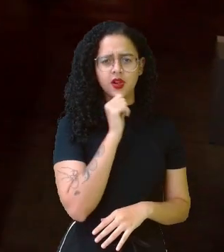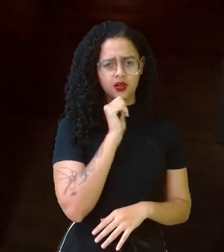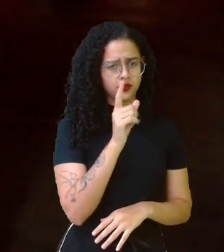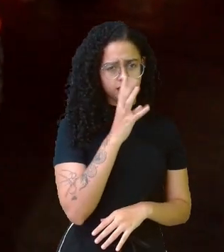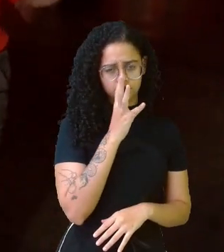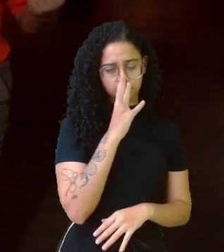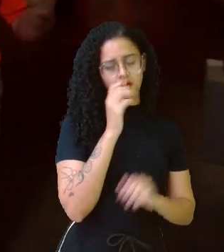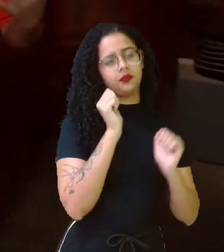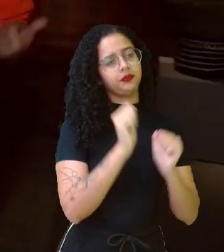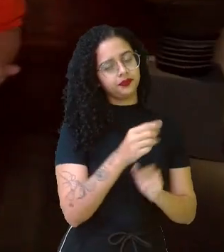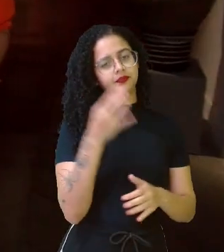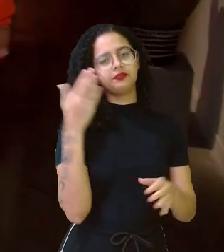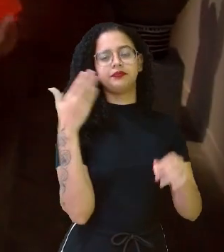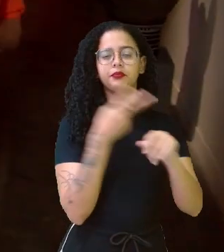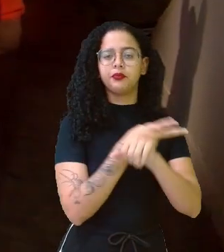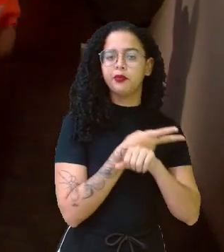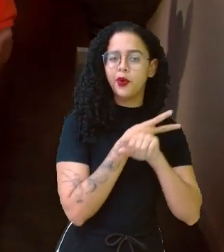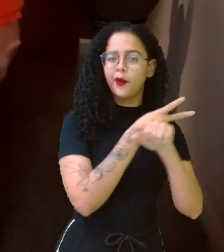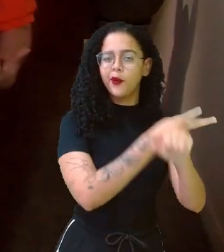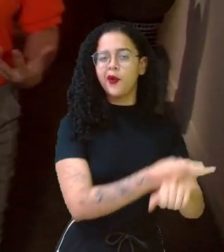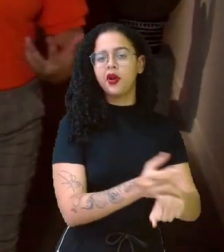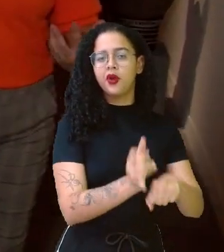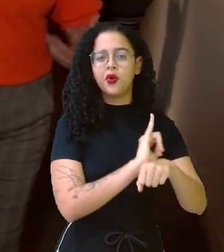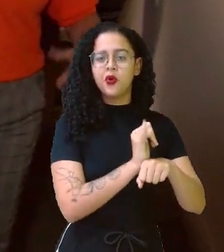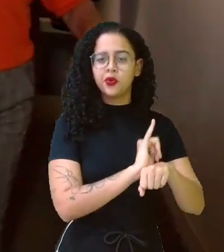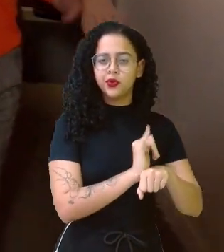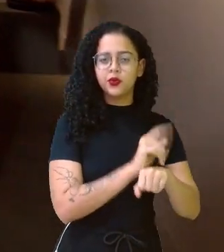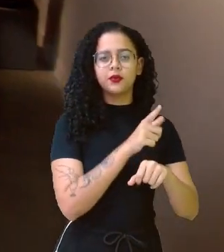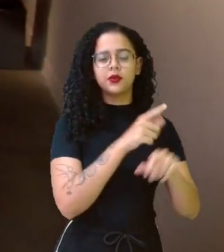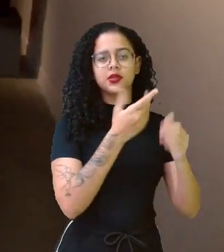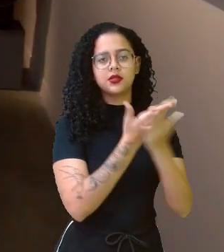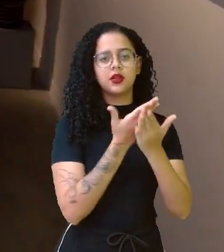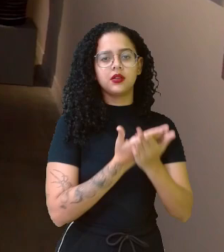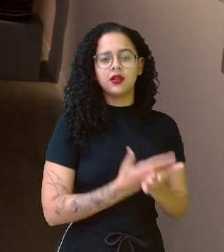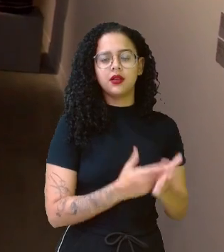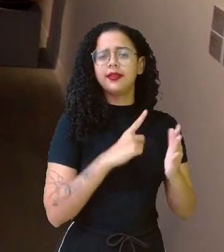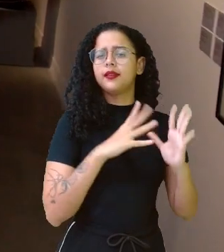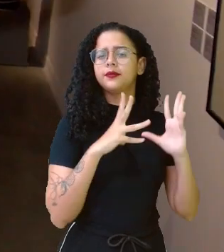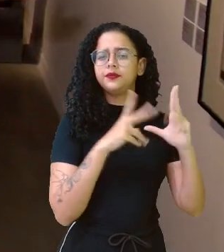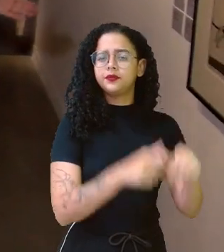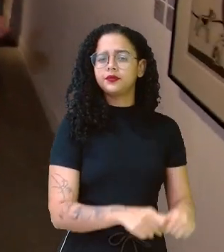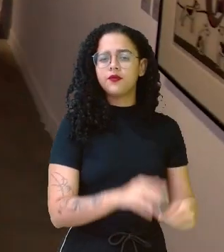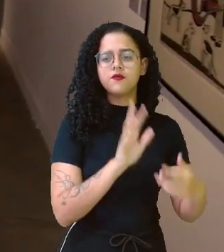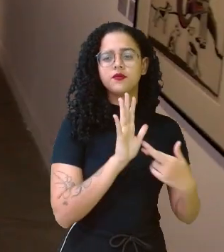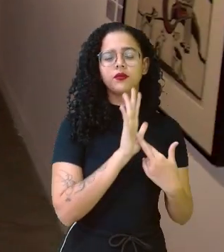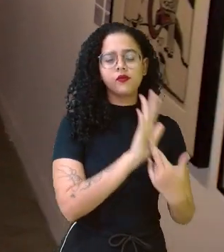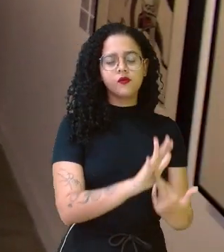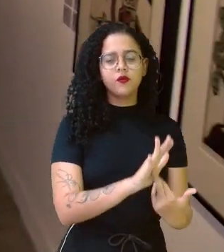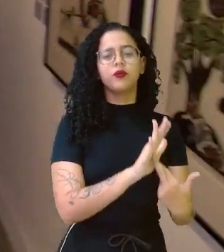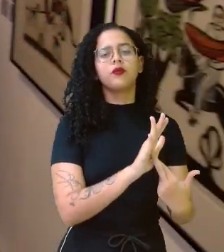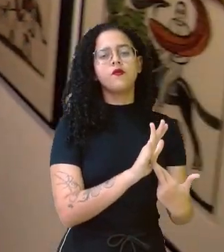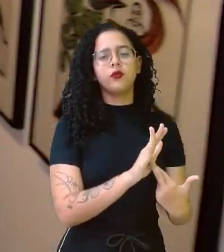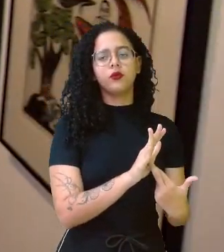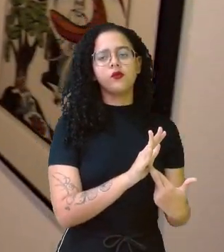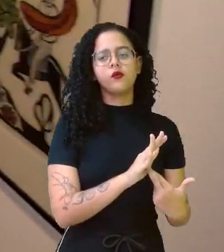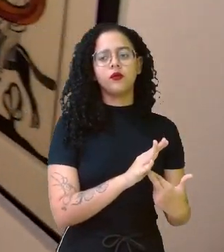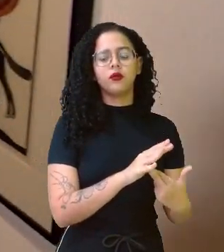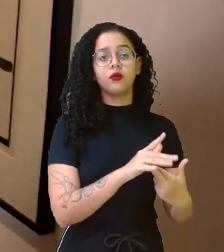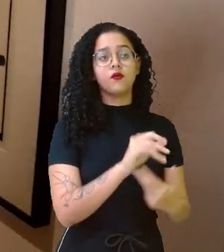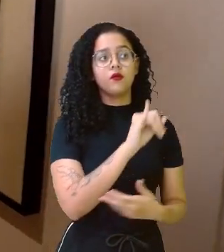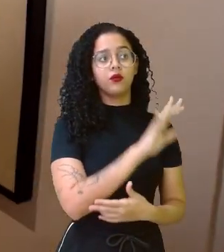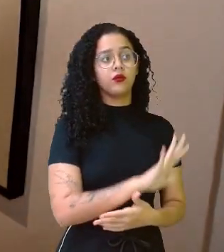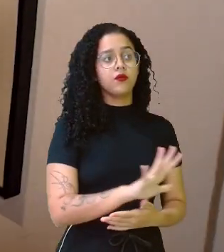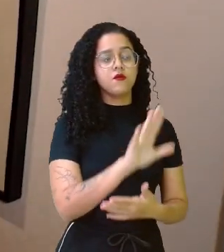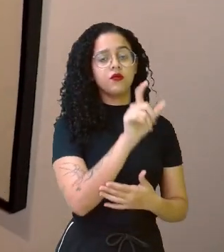no repositório, no YouTube e procurar essas aulas. Então, aqui a gente tem também representado, né, a figura